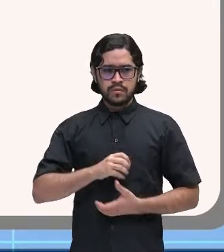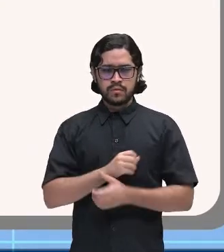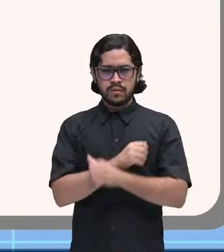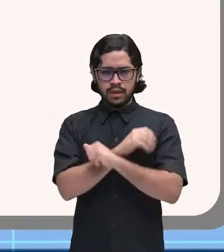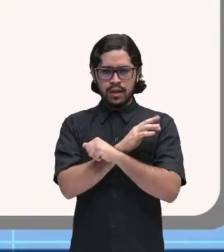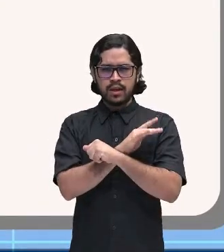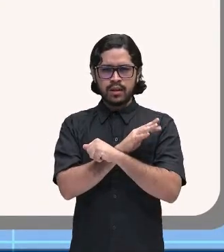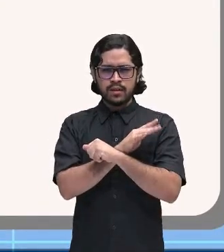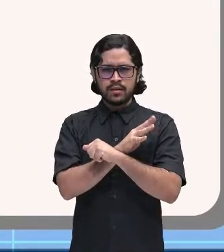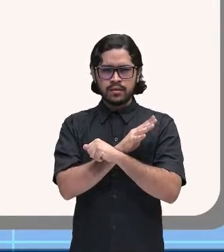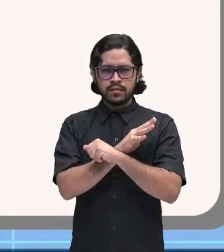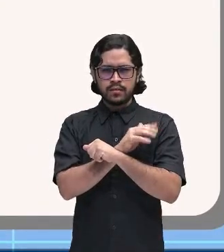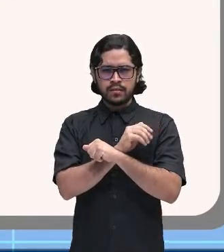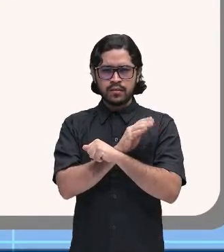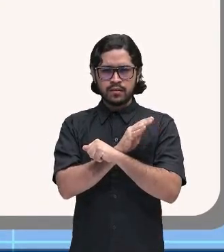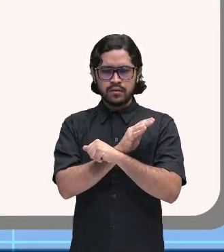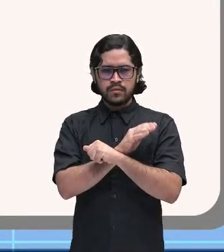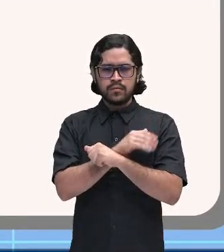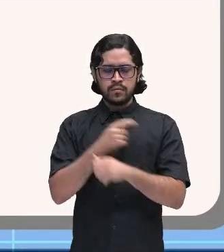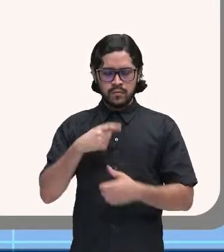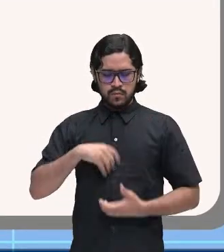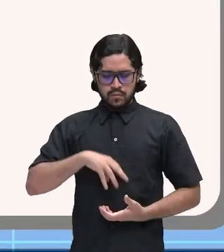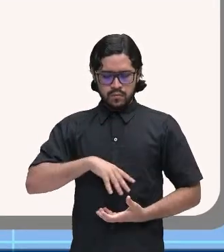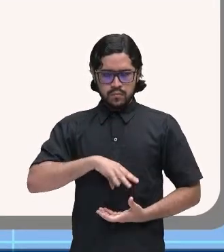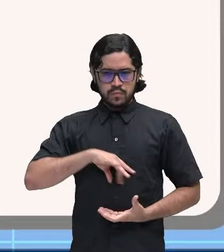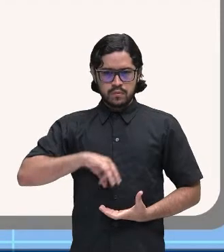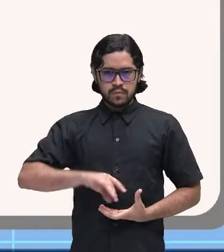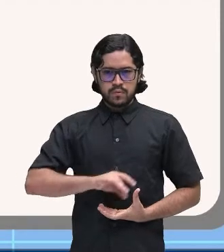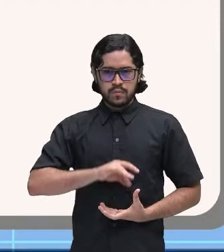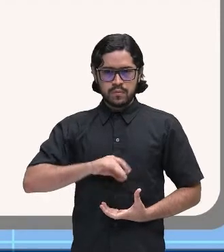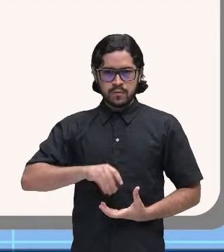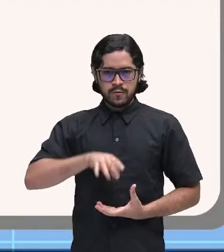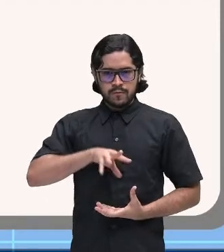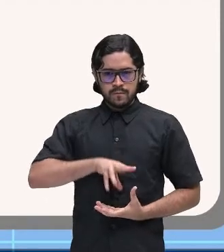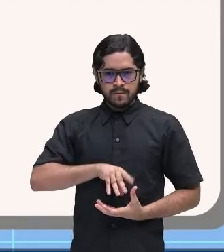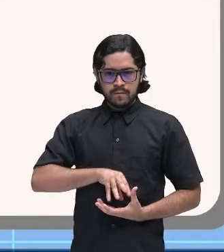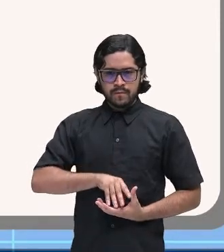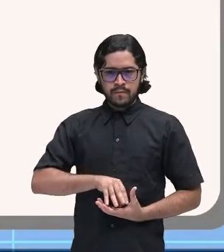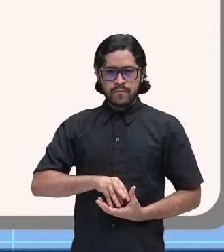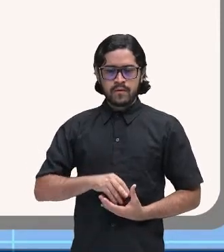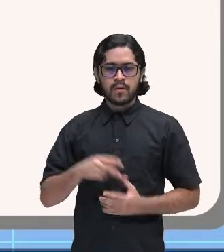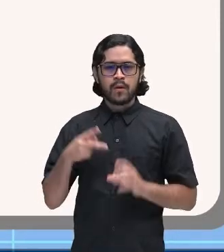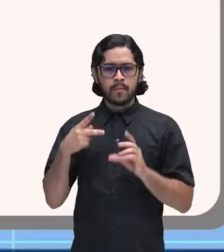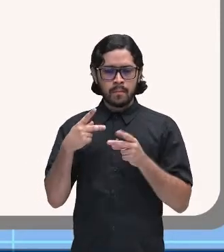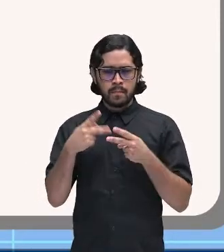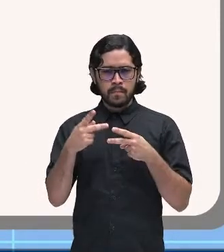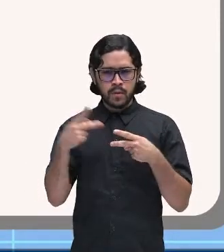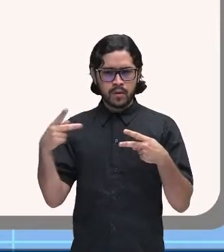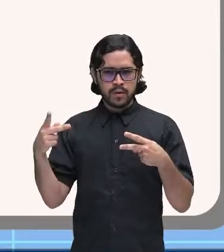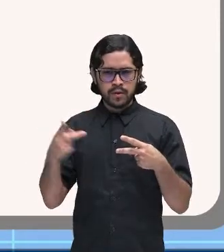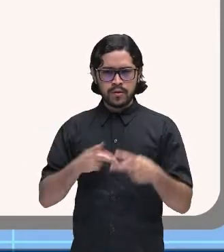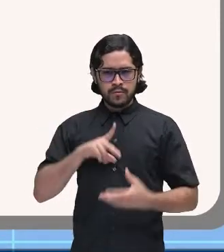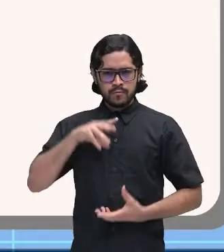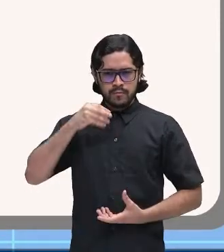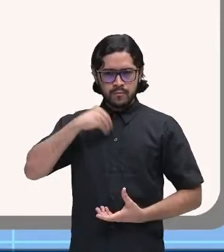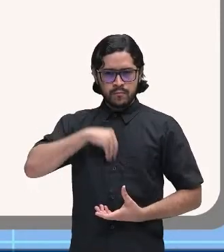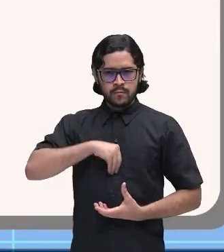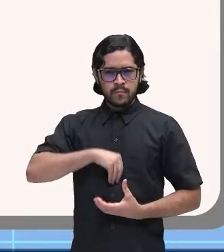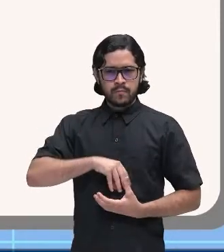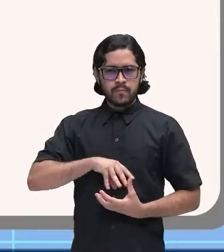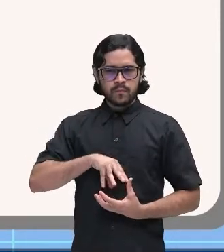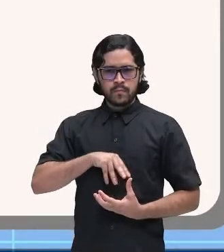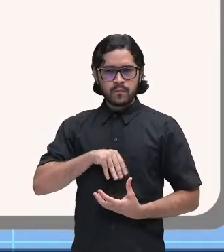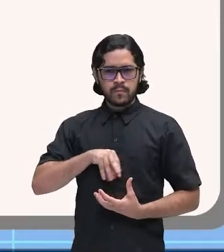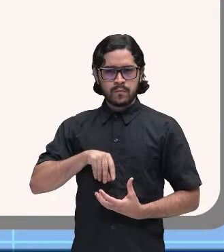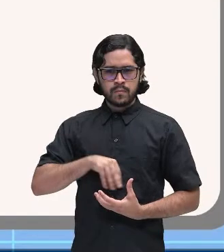Onde nós temos o início, né, da digestão das proteínas, a capacidade